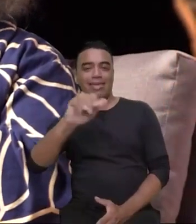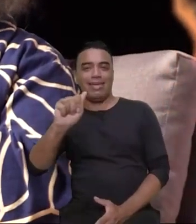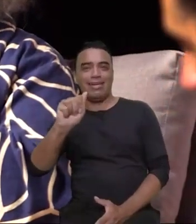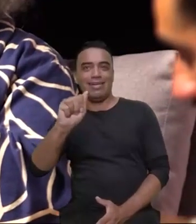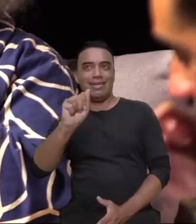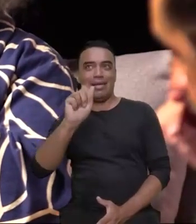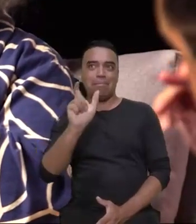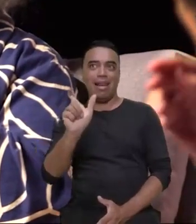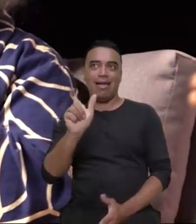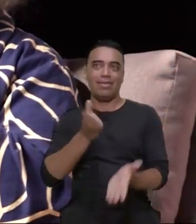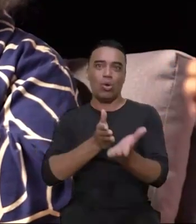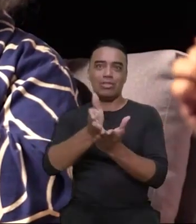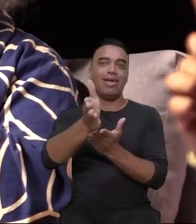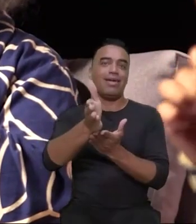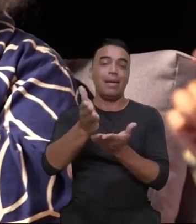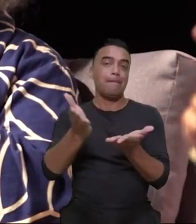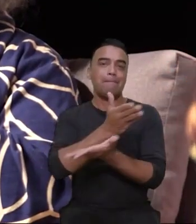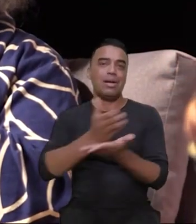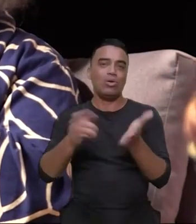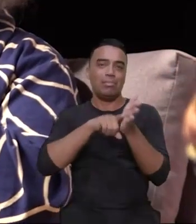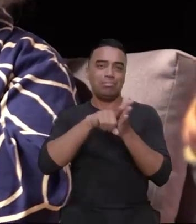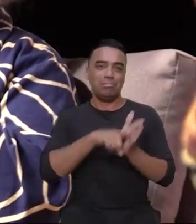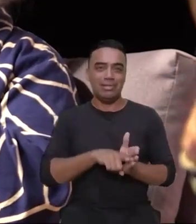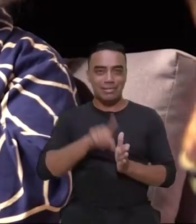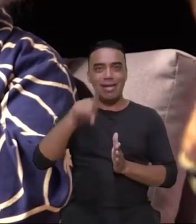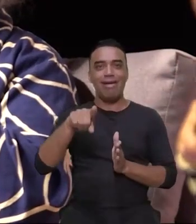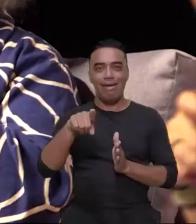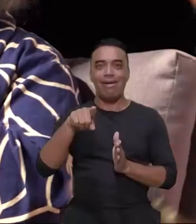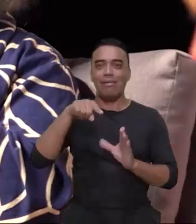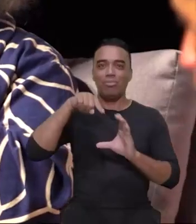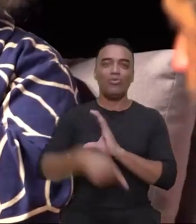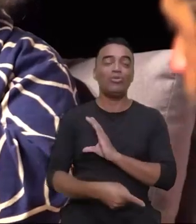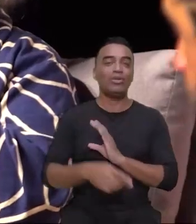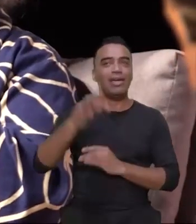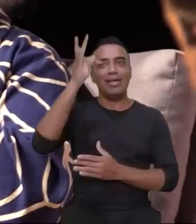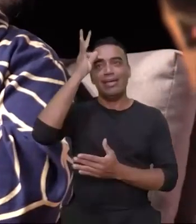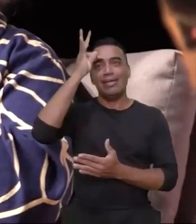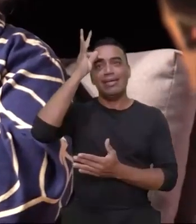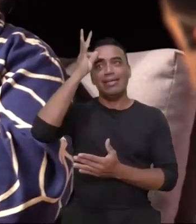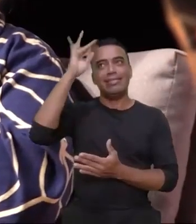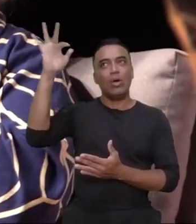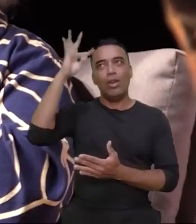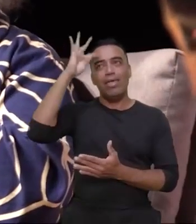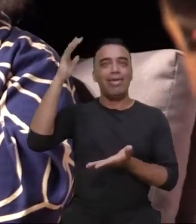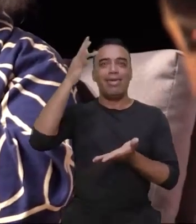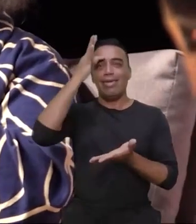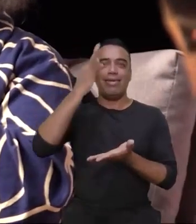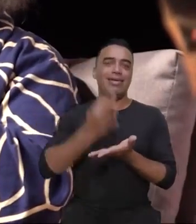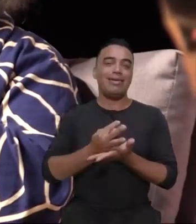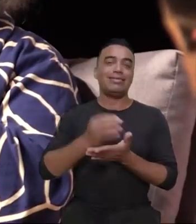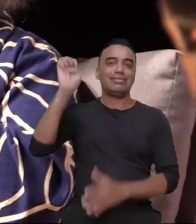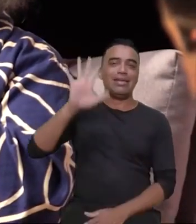mas a maioria dos nossos estudos são fundamentados em teorias que vêm da